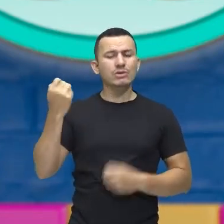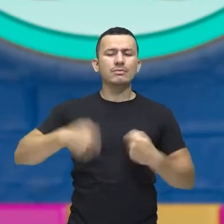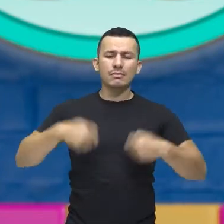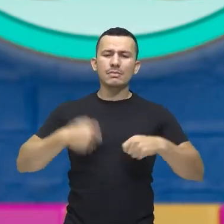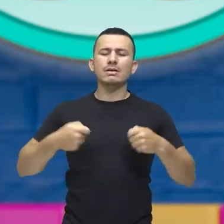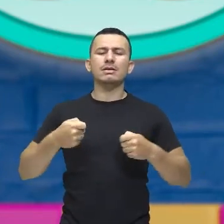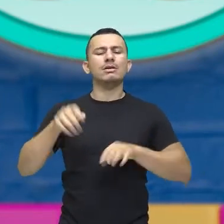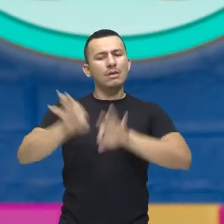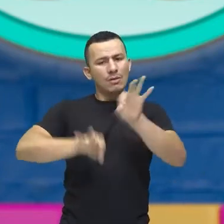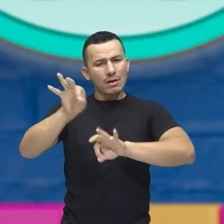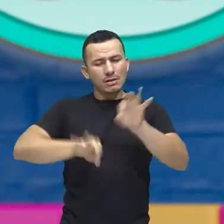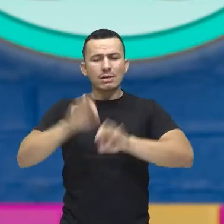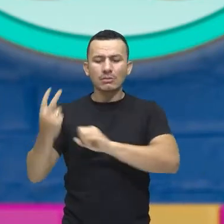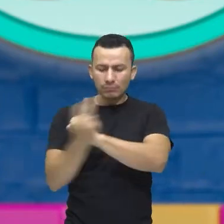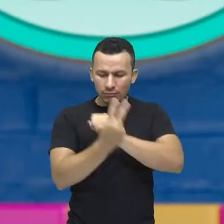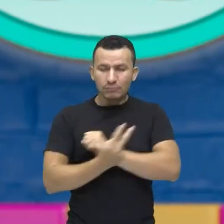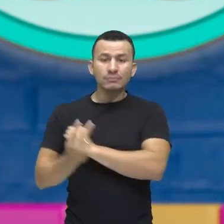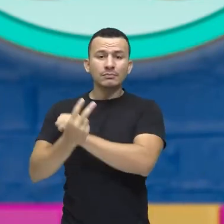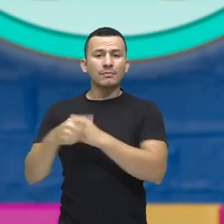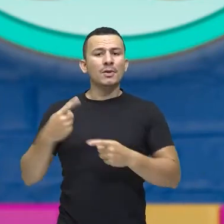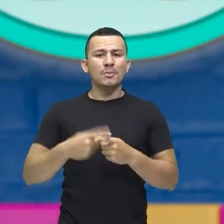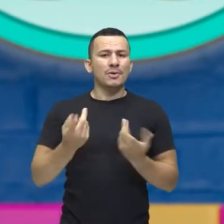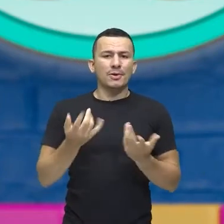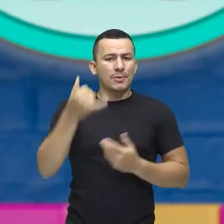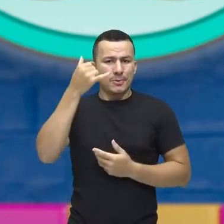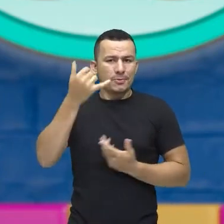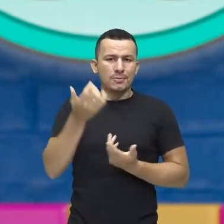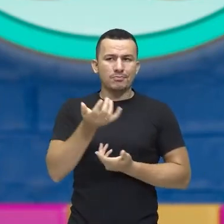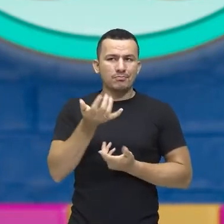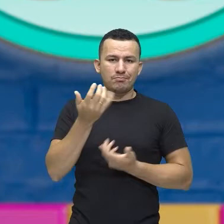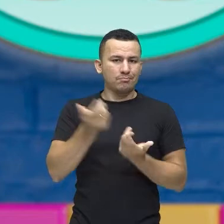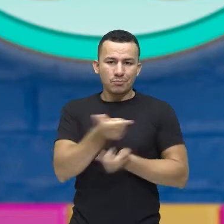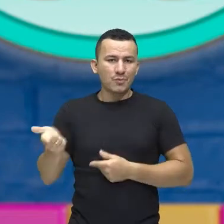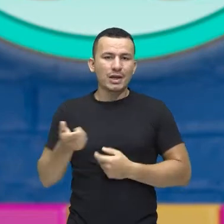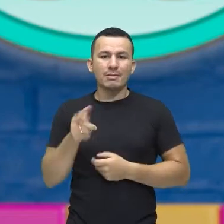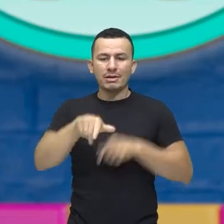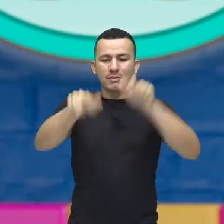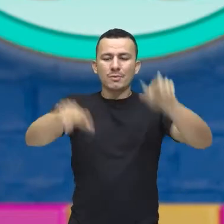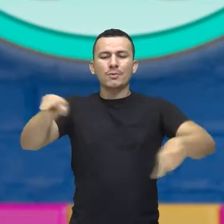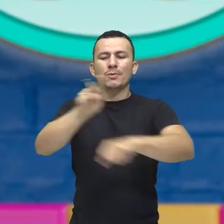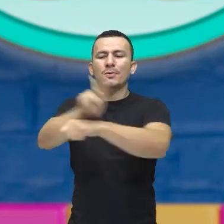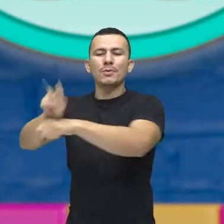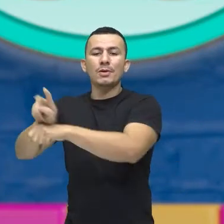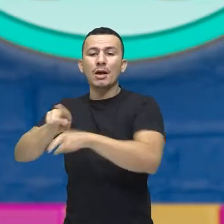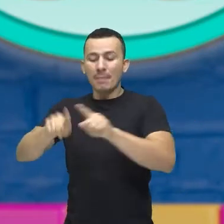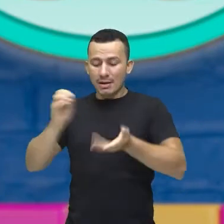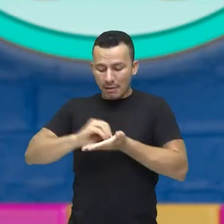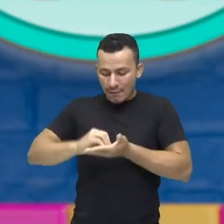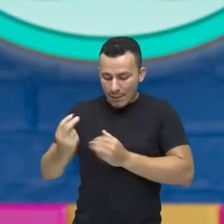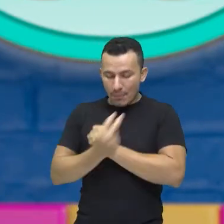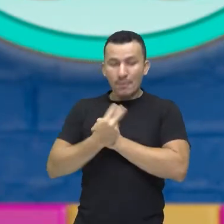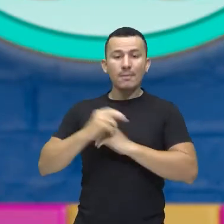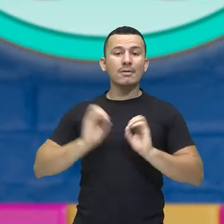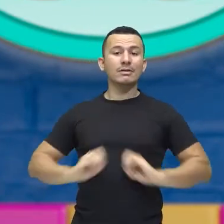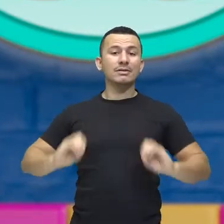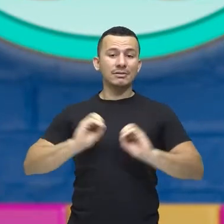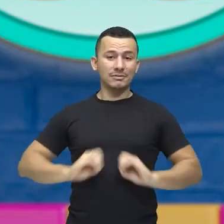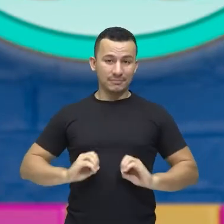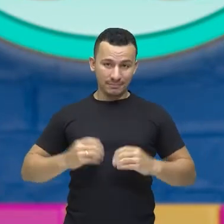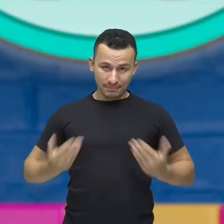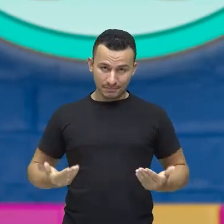precisa trabalhar esse autocuidado, até porque não tem como cuidar de um outro se eu não cuido de mim também. O processo começa em